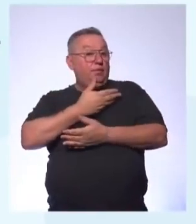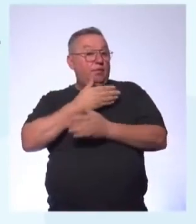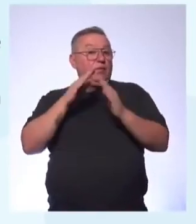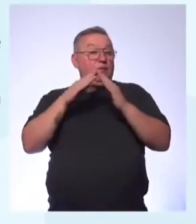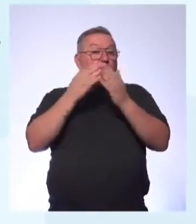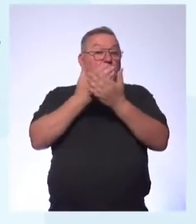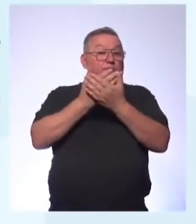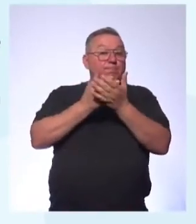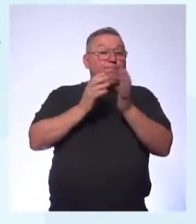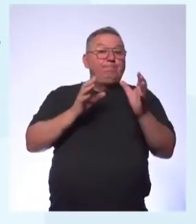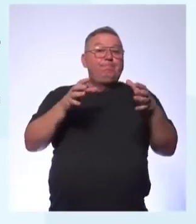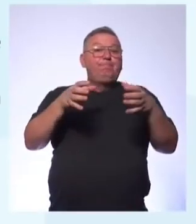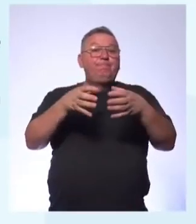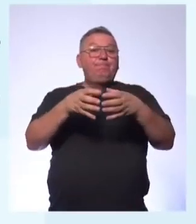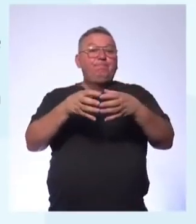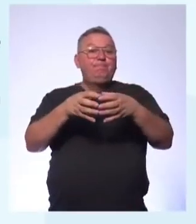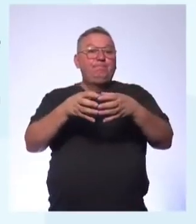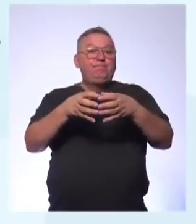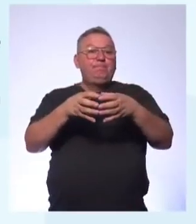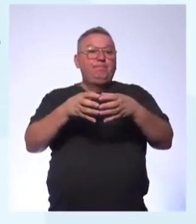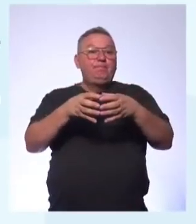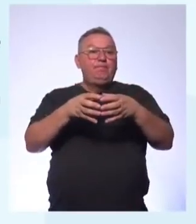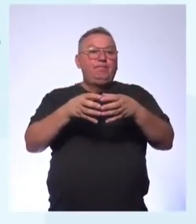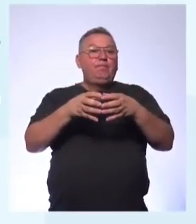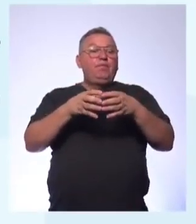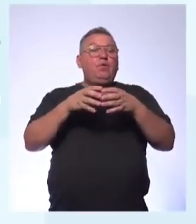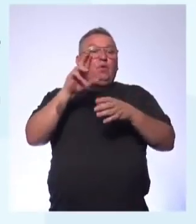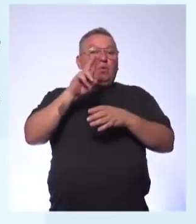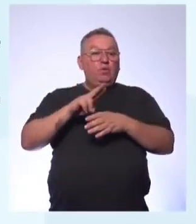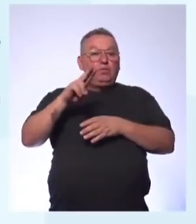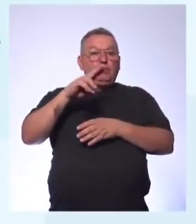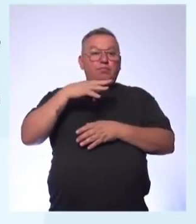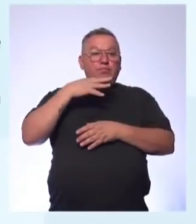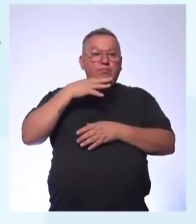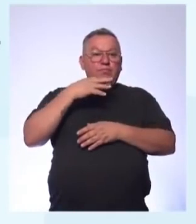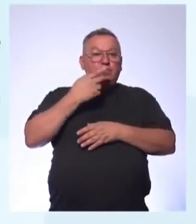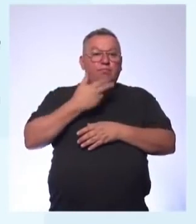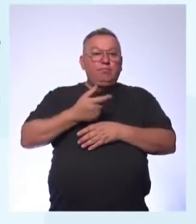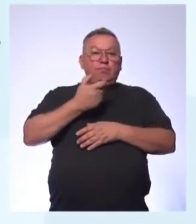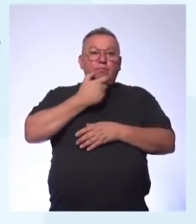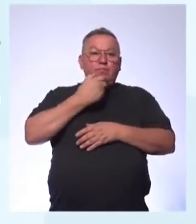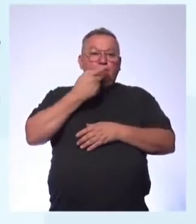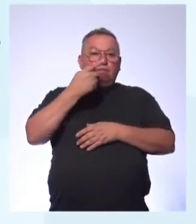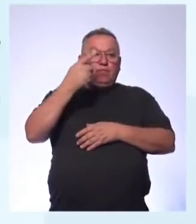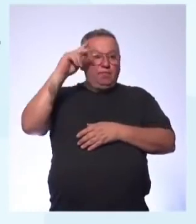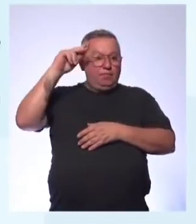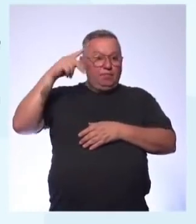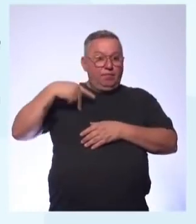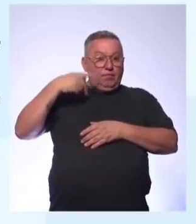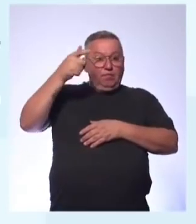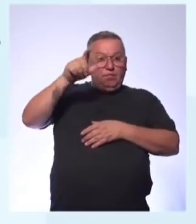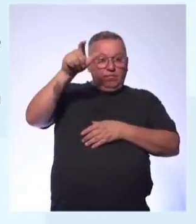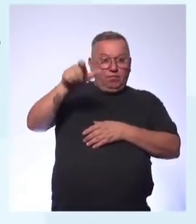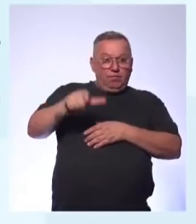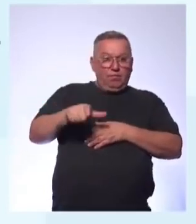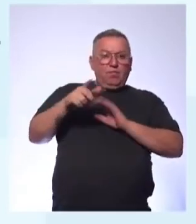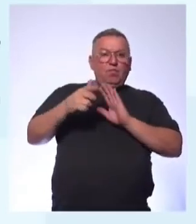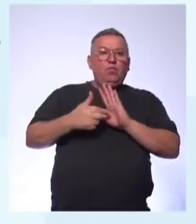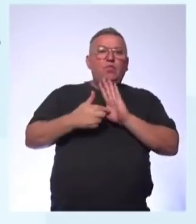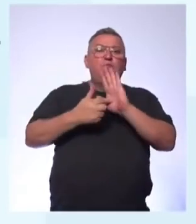amigos, a escola e a comunidade. Number 5. Aplicar os conhecimentos da língua inglesa para falar de si e de outras